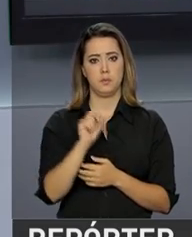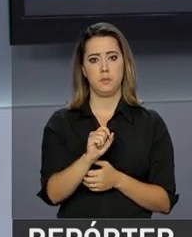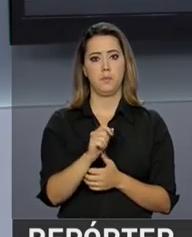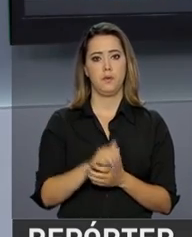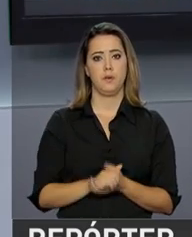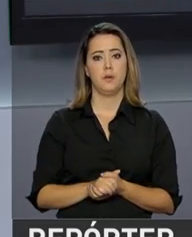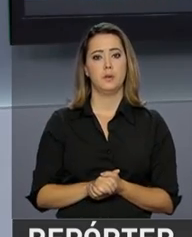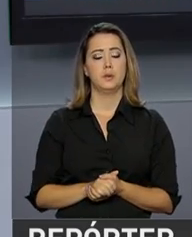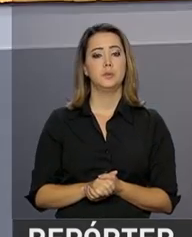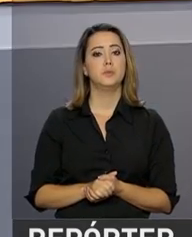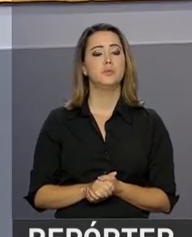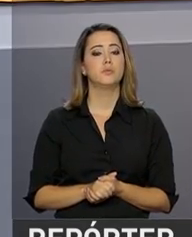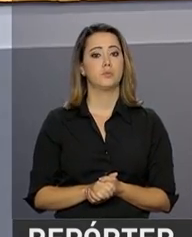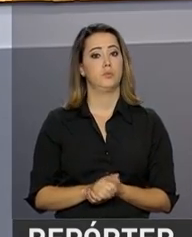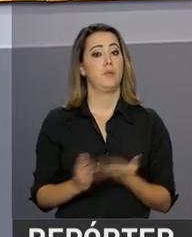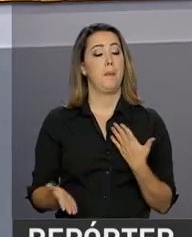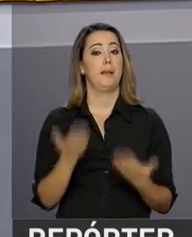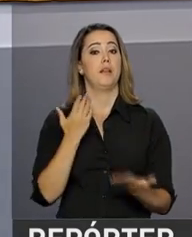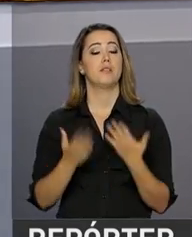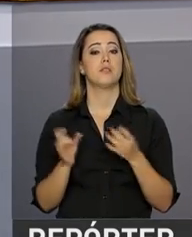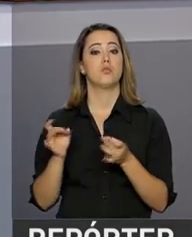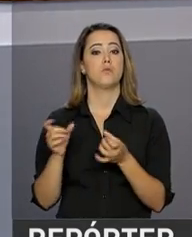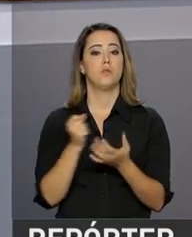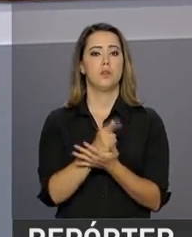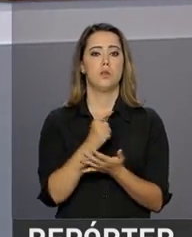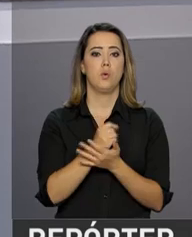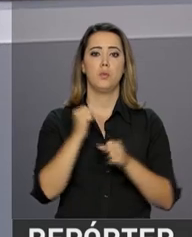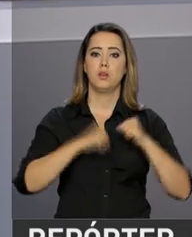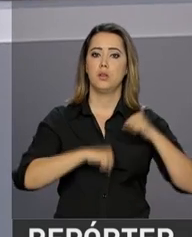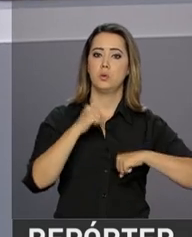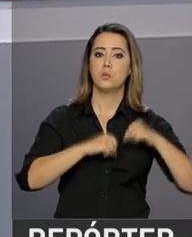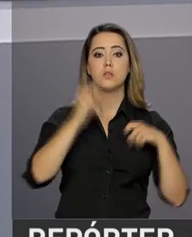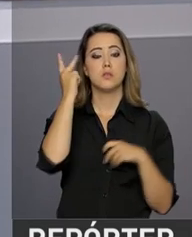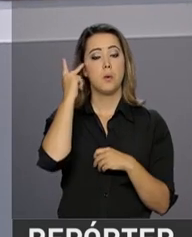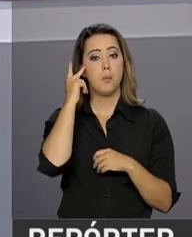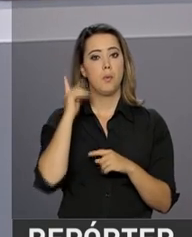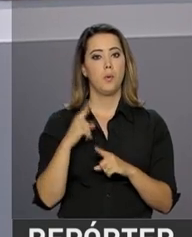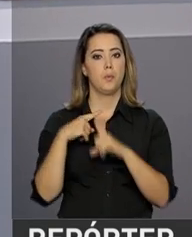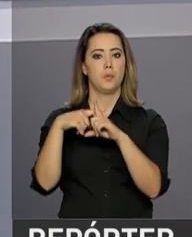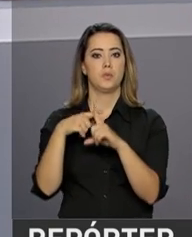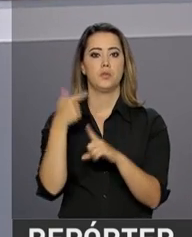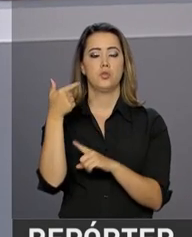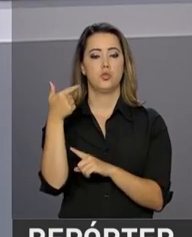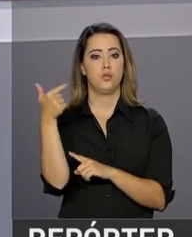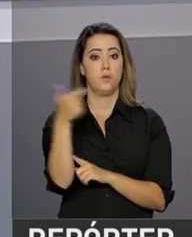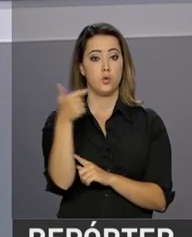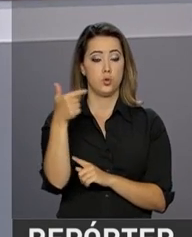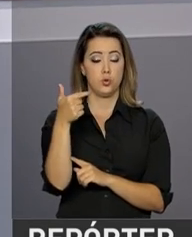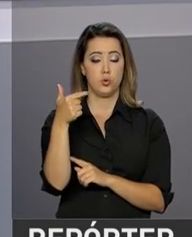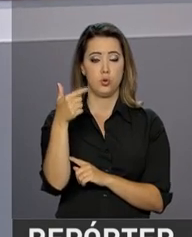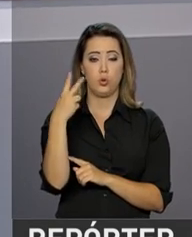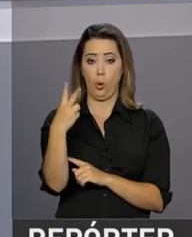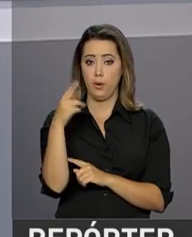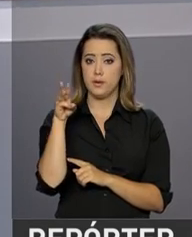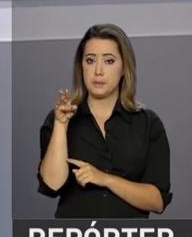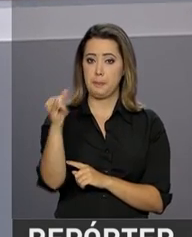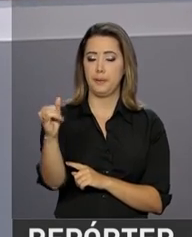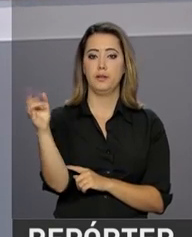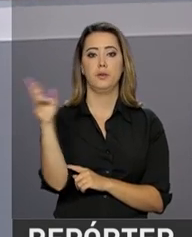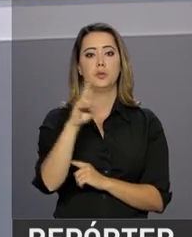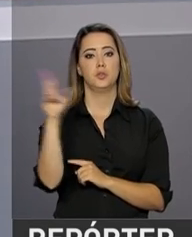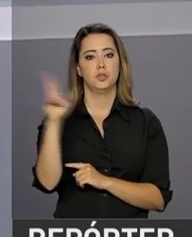45% a balança comercial da indústria Paulista teve saldo positivo De 2.900 Milhões de